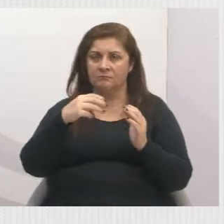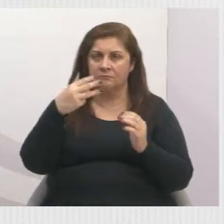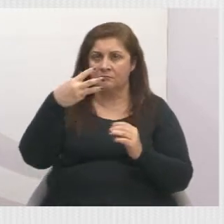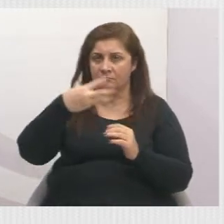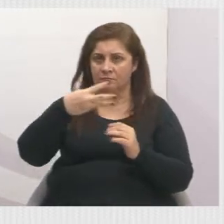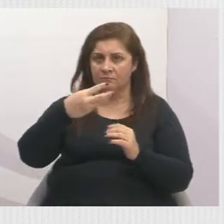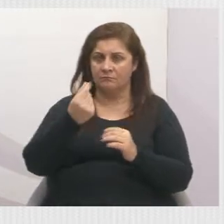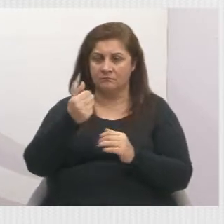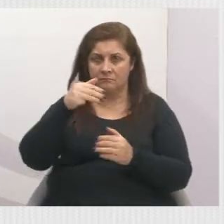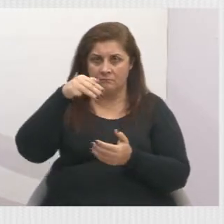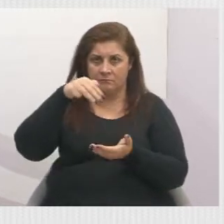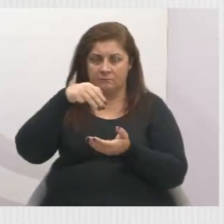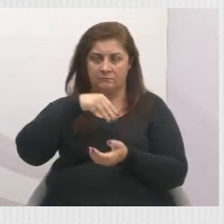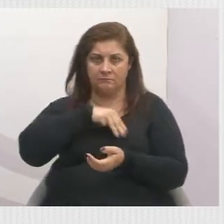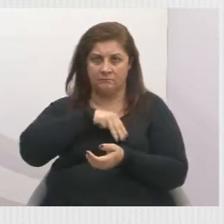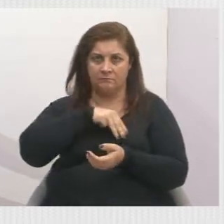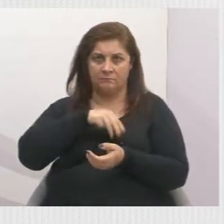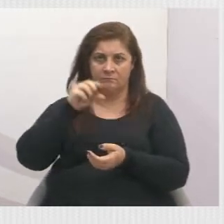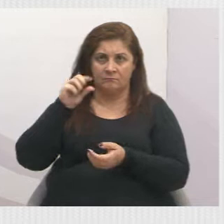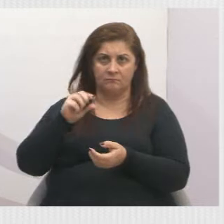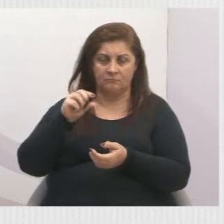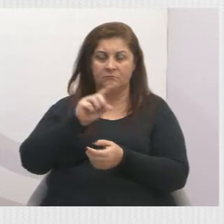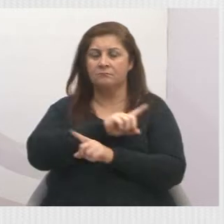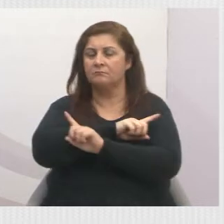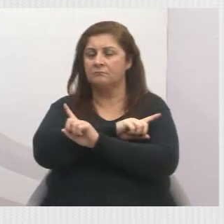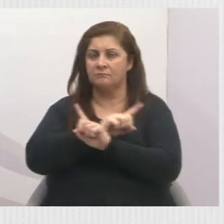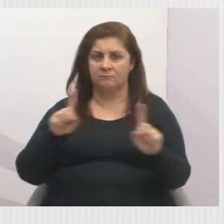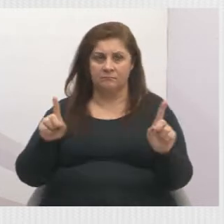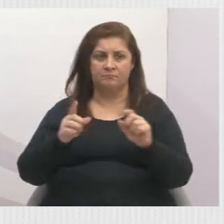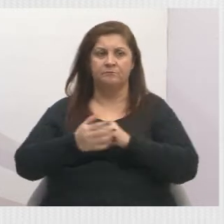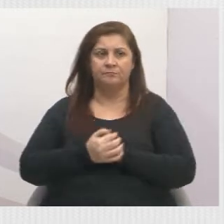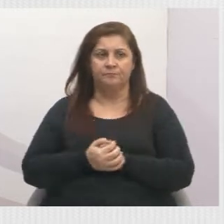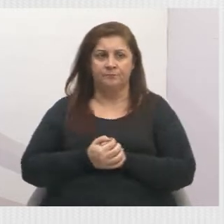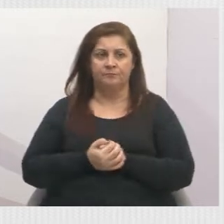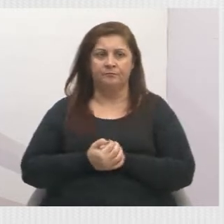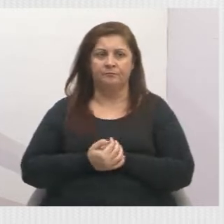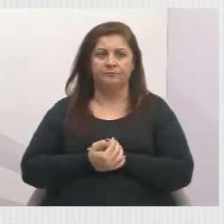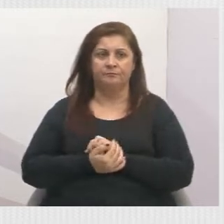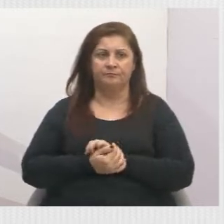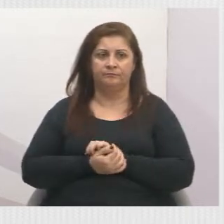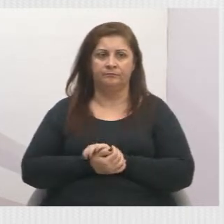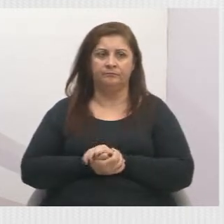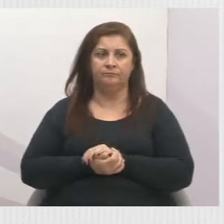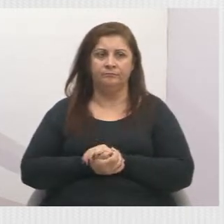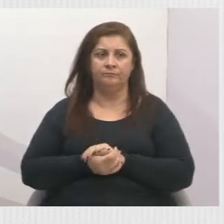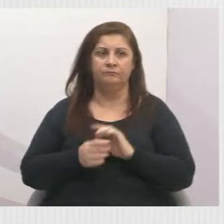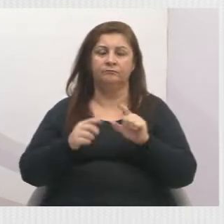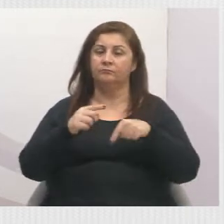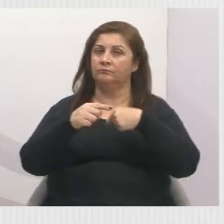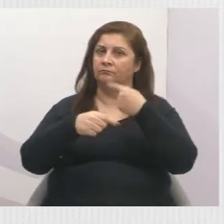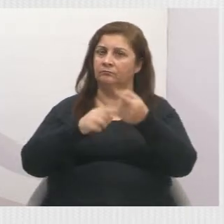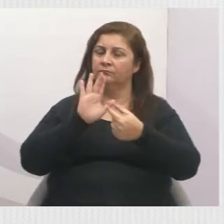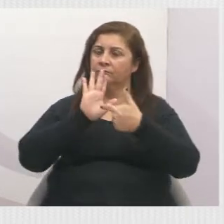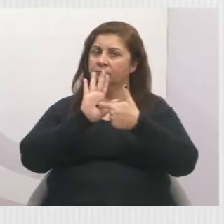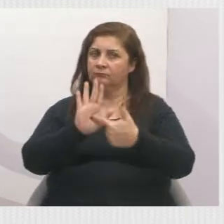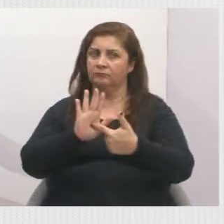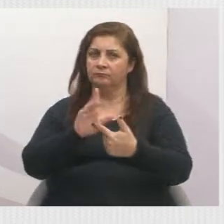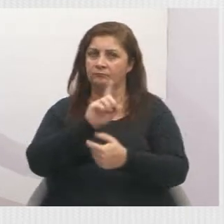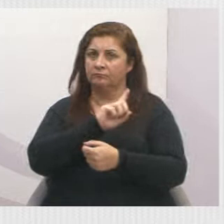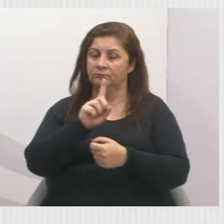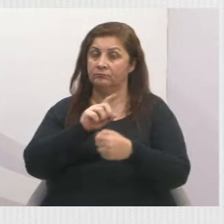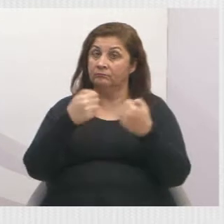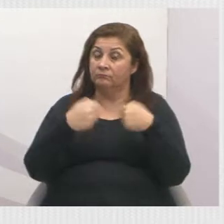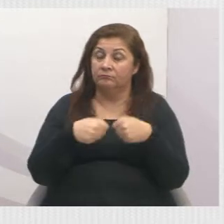salários mínimos, sobre a diferença, e assim mesmo com esta regra transitória. No momento em que o Instituto demonstrar que ela não é